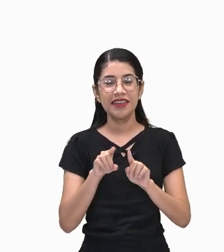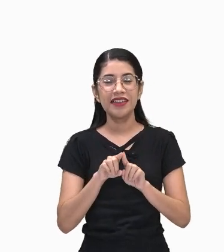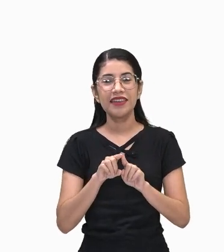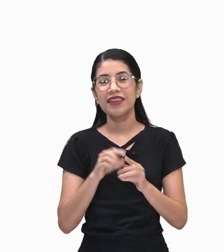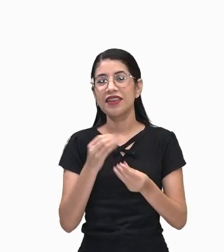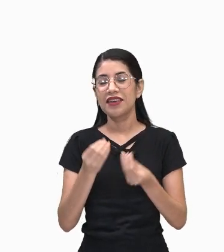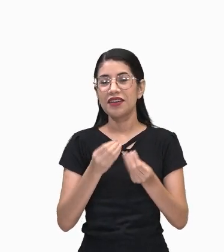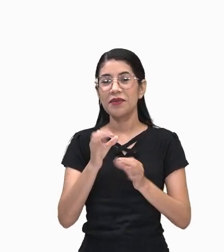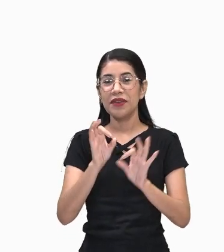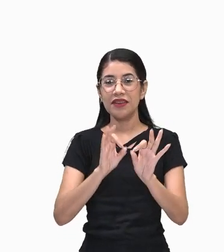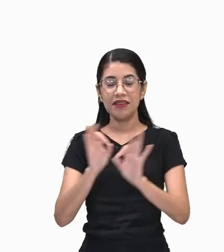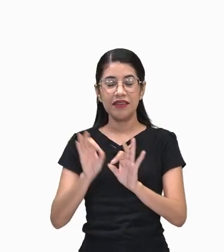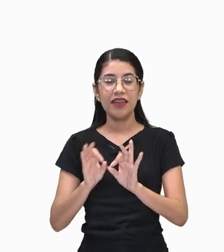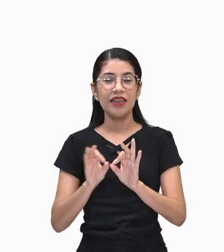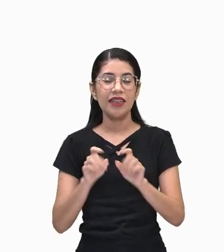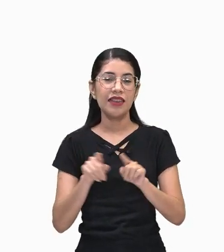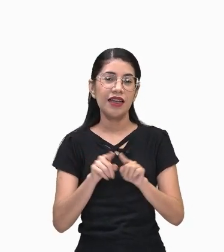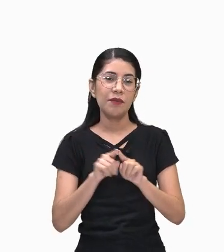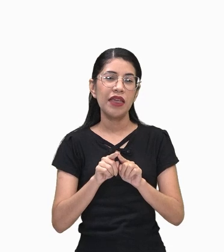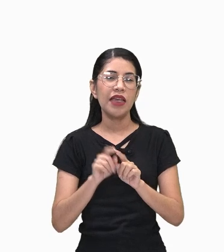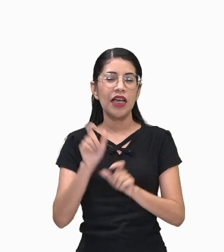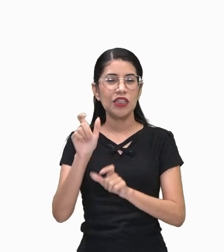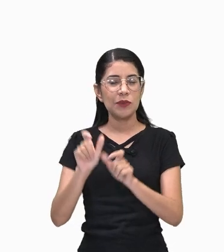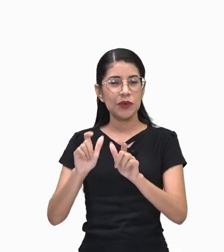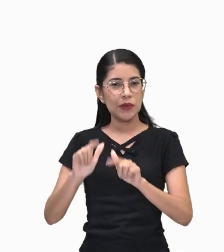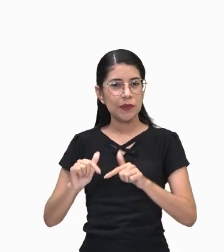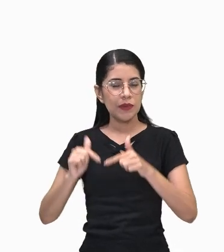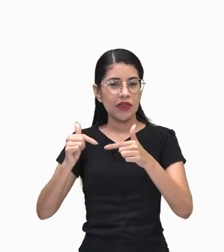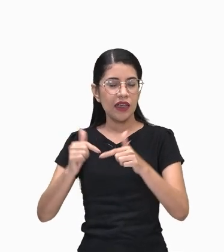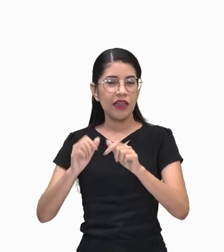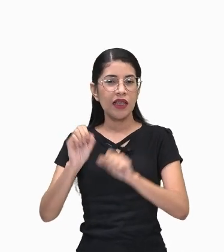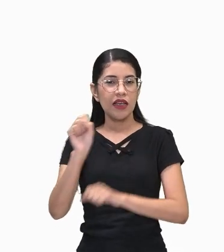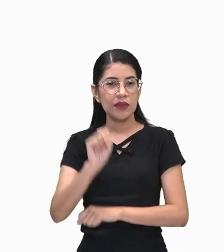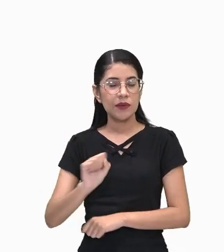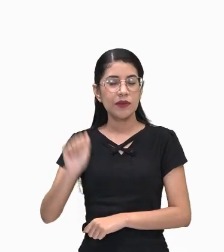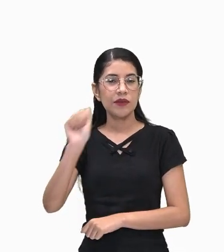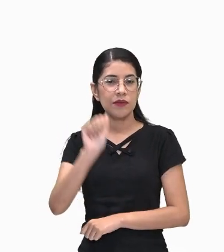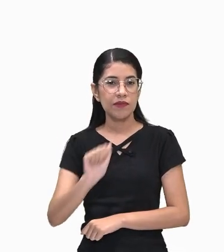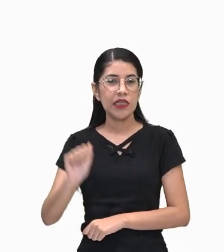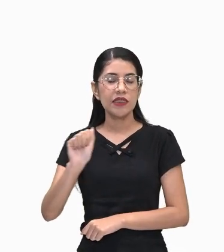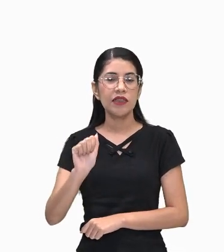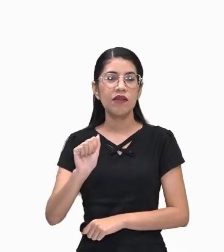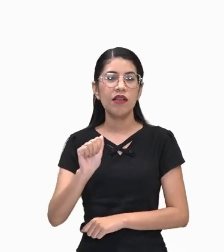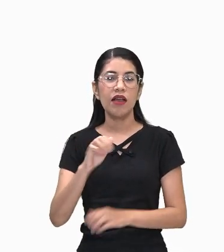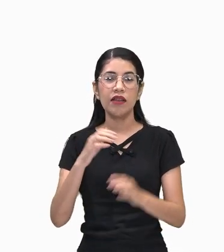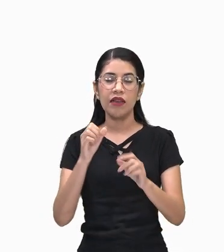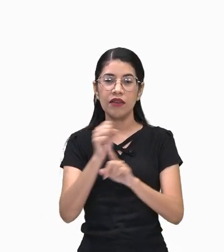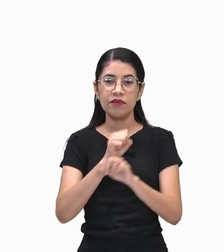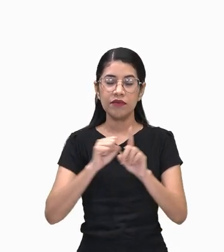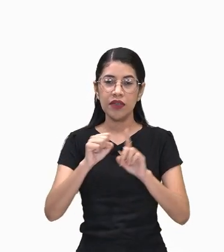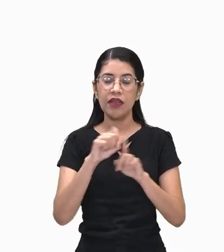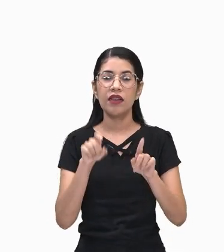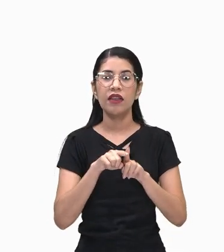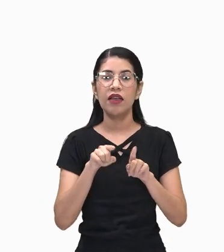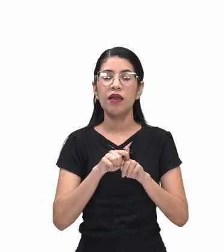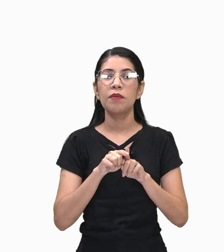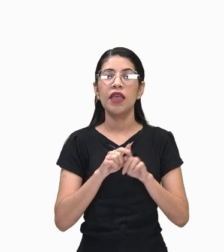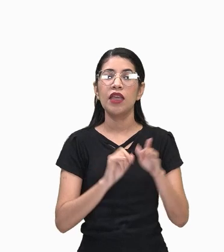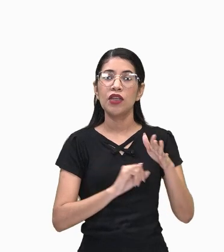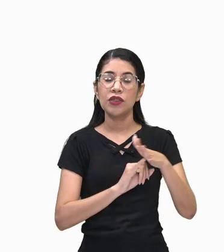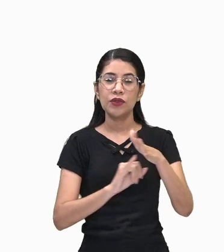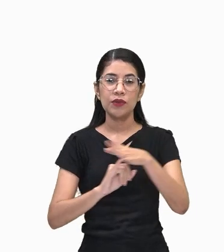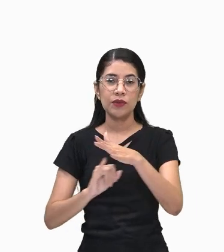processo, ele contou com a participação ativa de associações representativas da sociedade, entidades técnicas